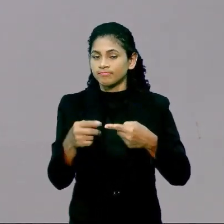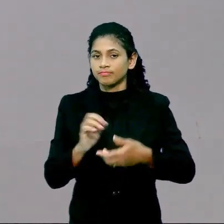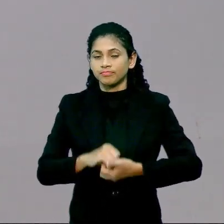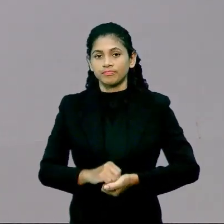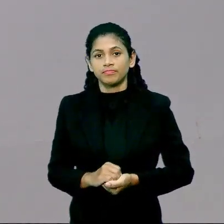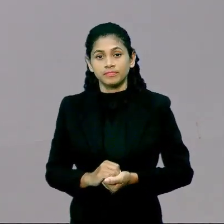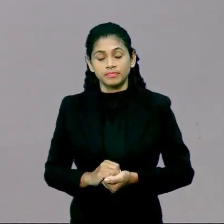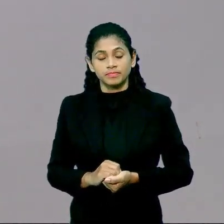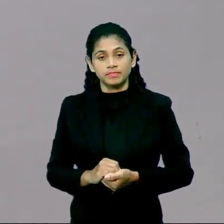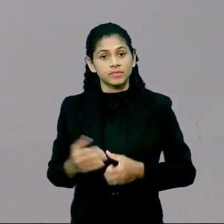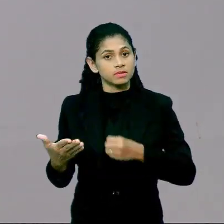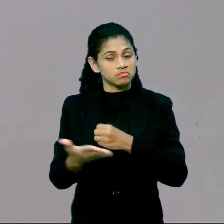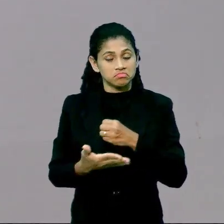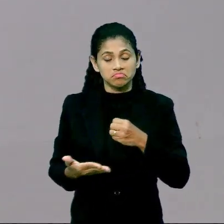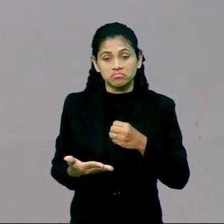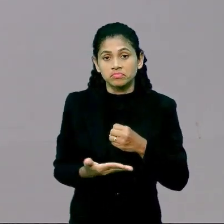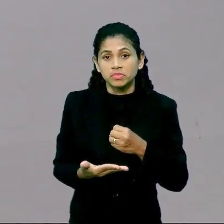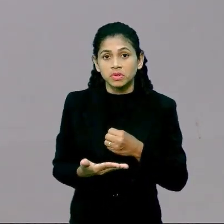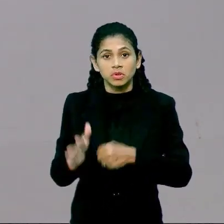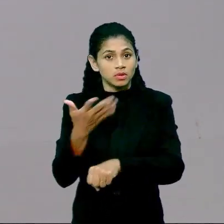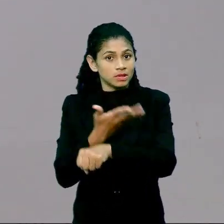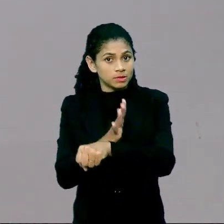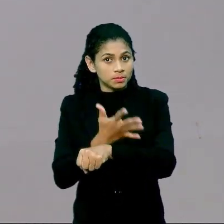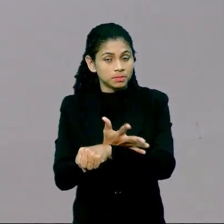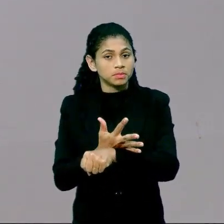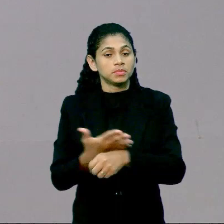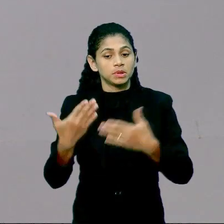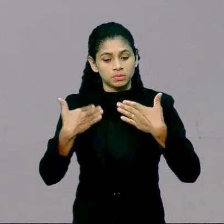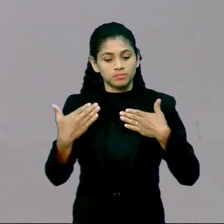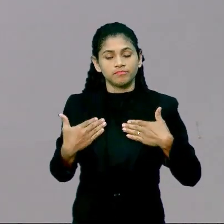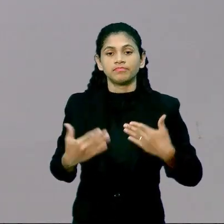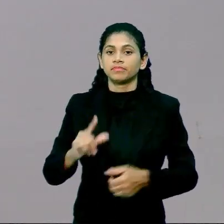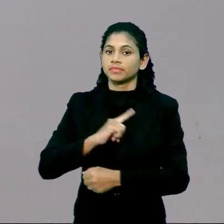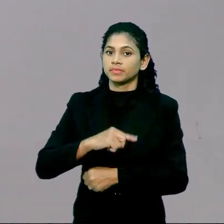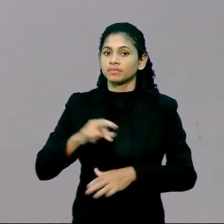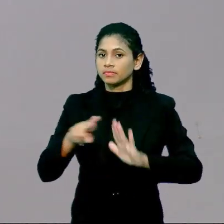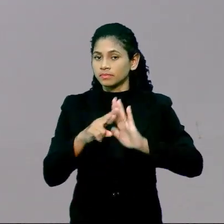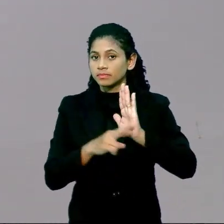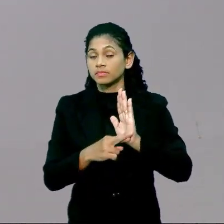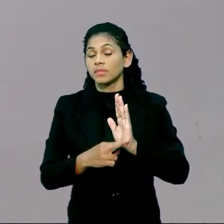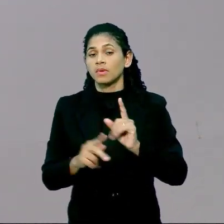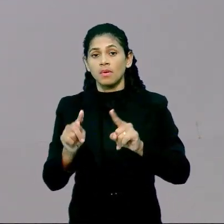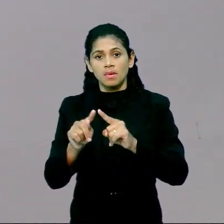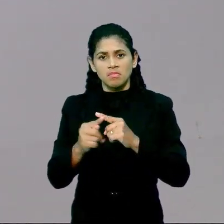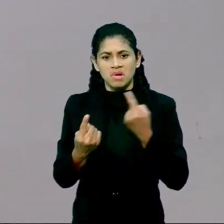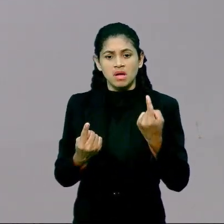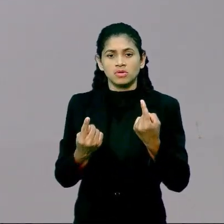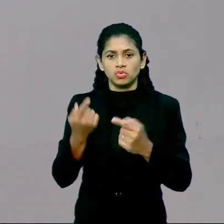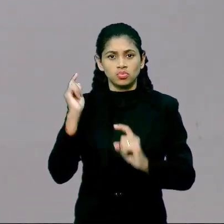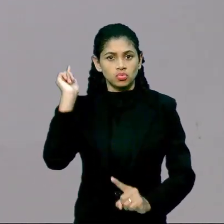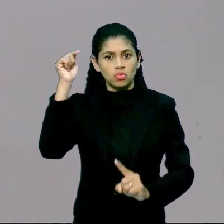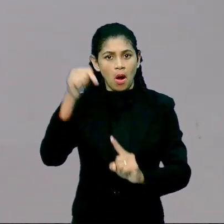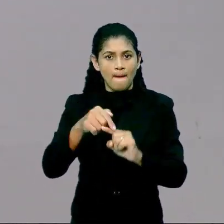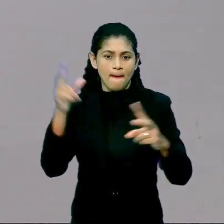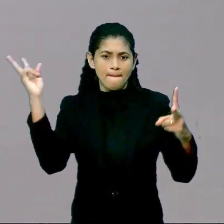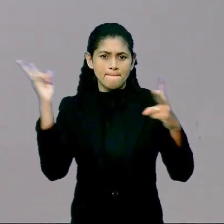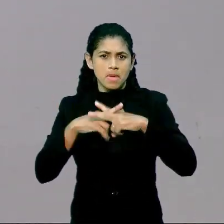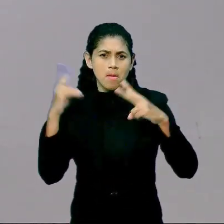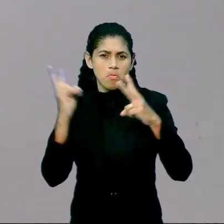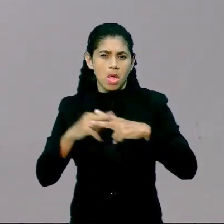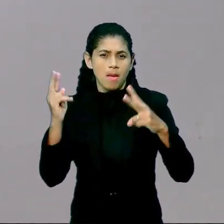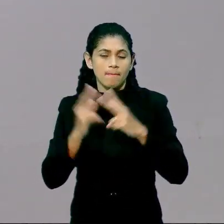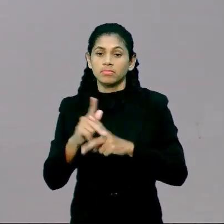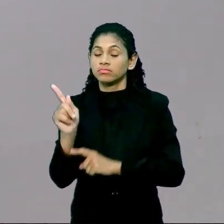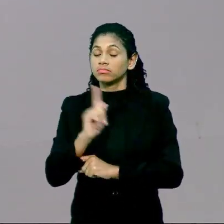está estabelecendo uma prática corporal que vai ter a regulamentação, mas não necessariamente no sentido de conflitar, no sentido de